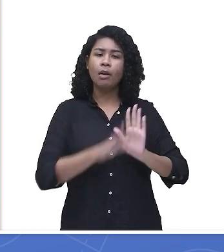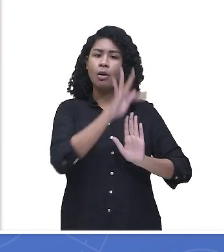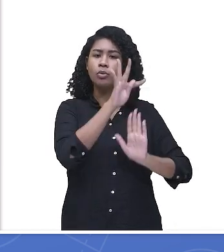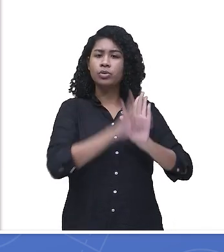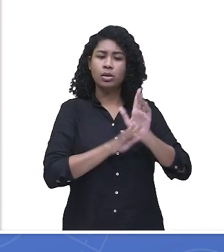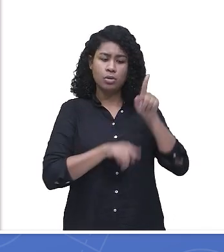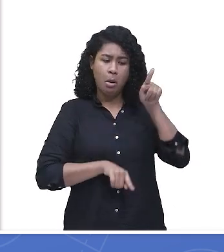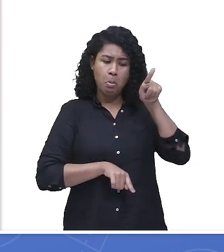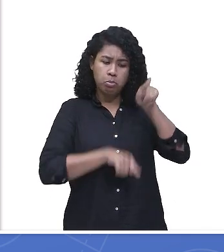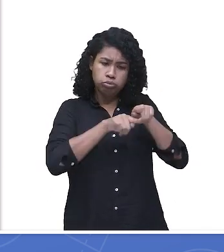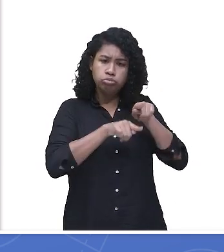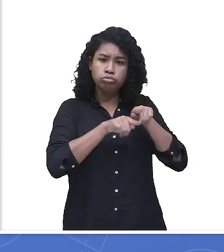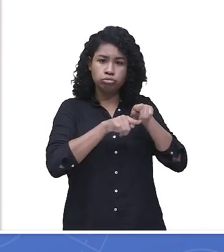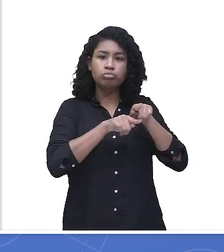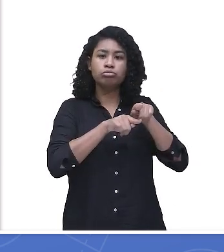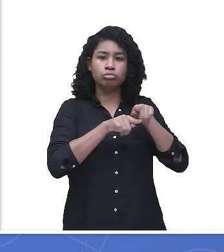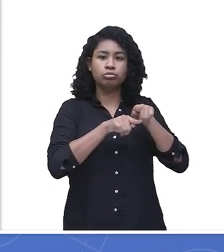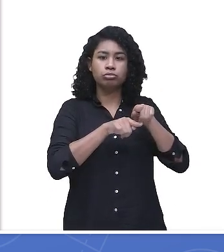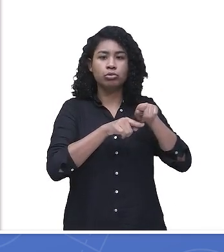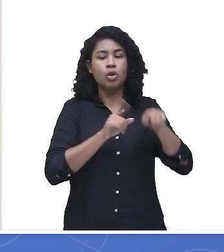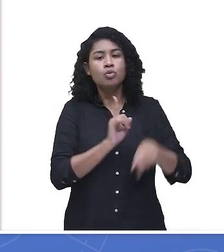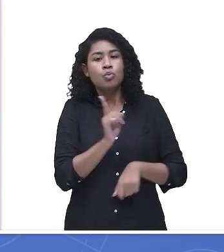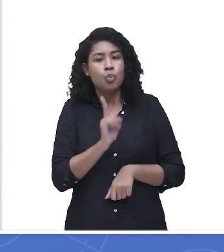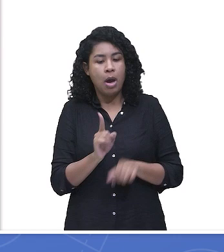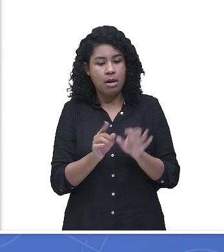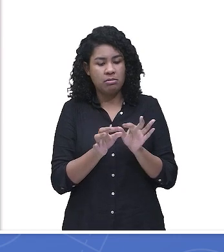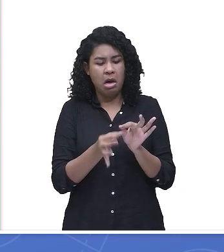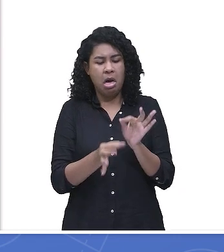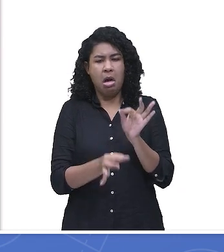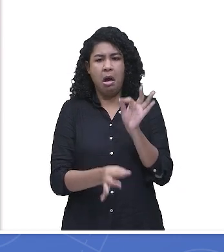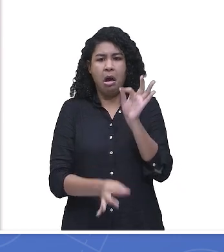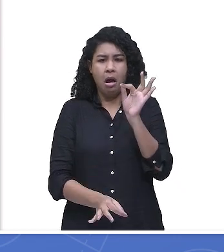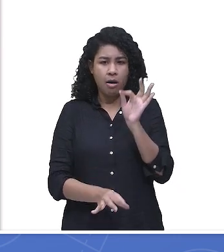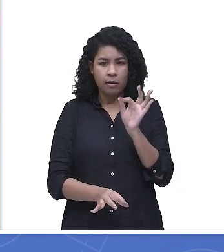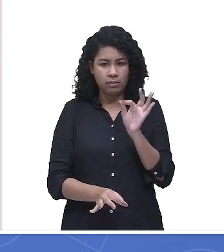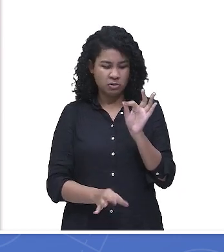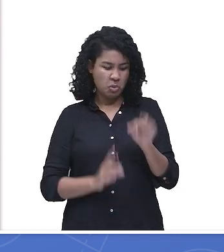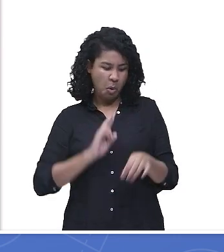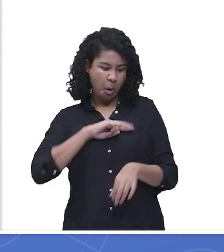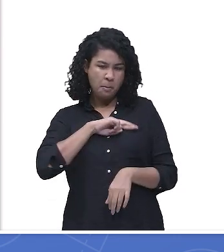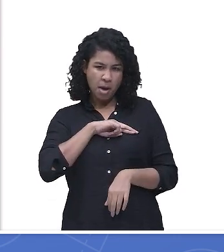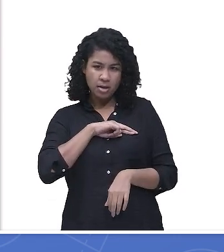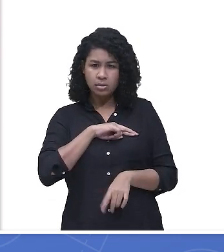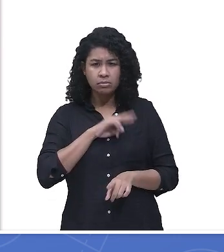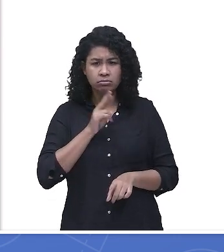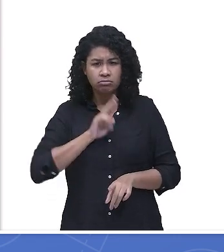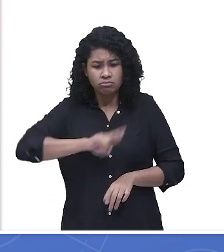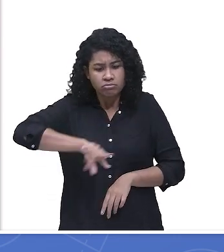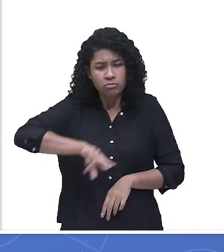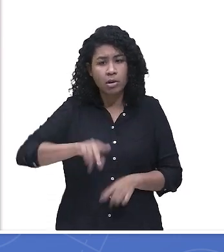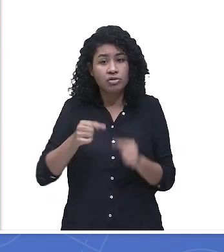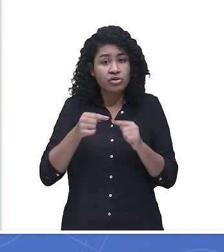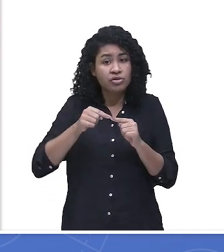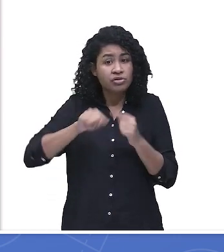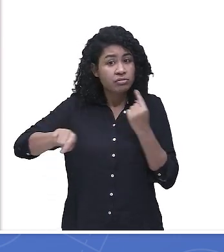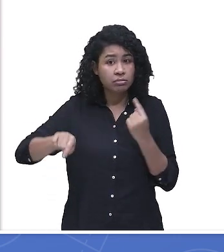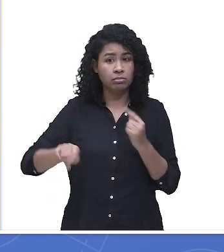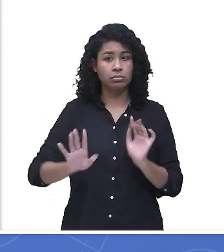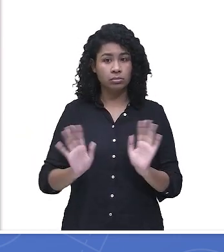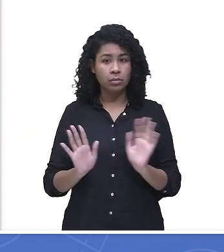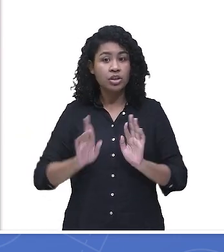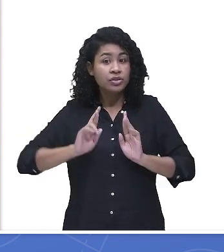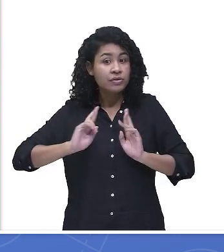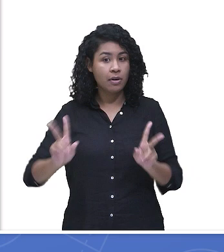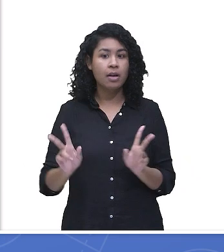um texto narrativo longo como romance, ele é breve. Porém, ele difere do conto, né,